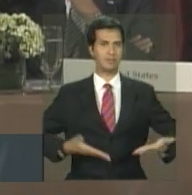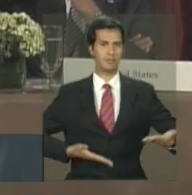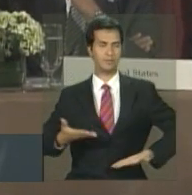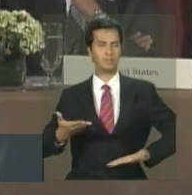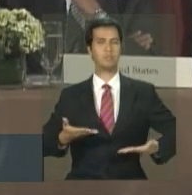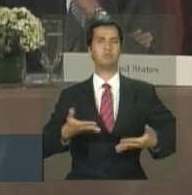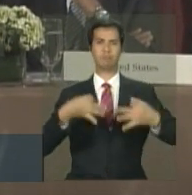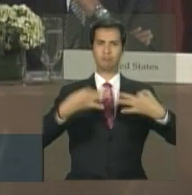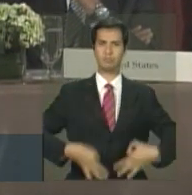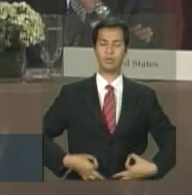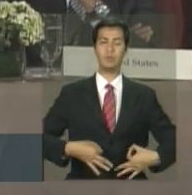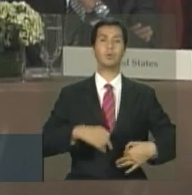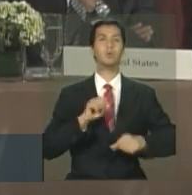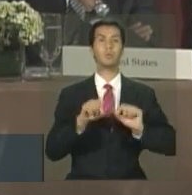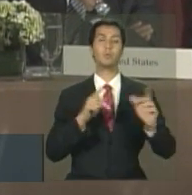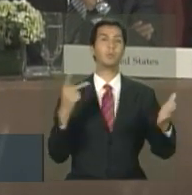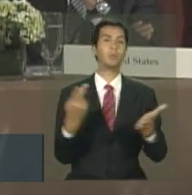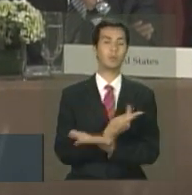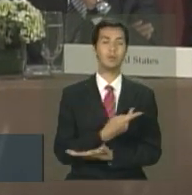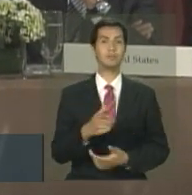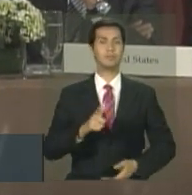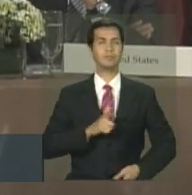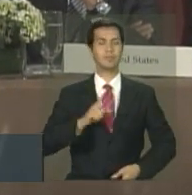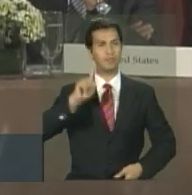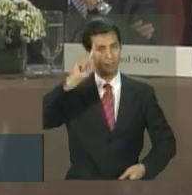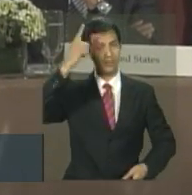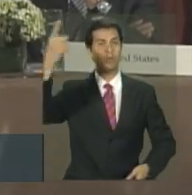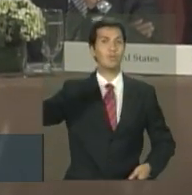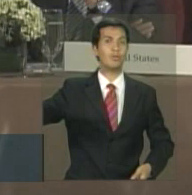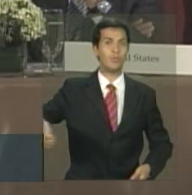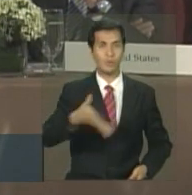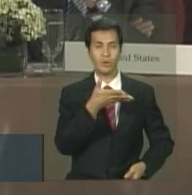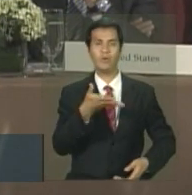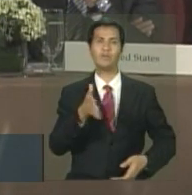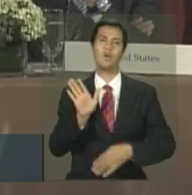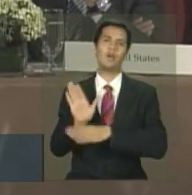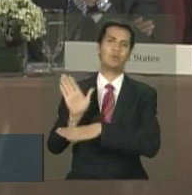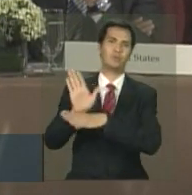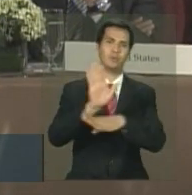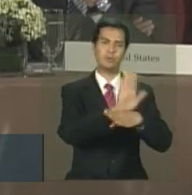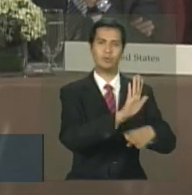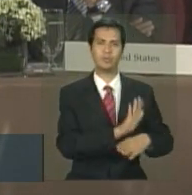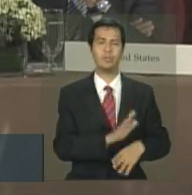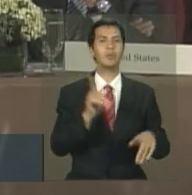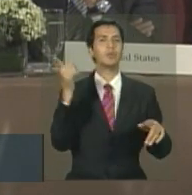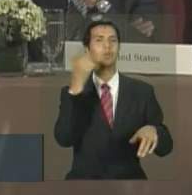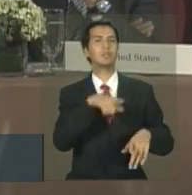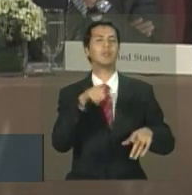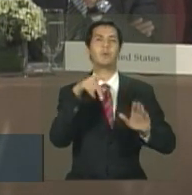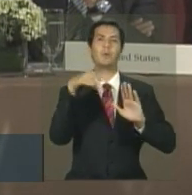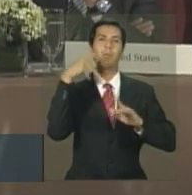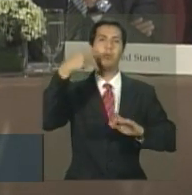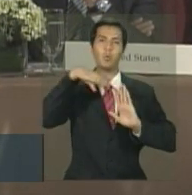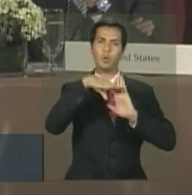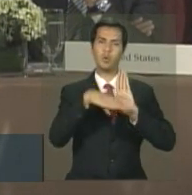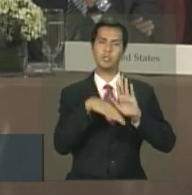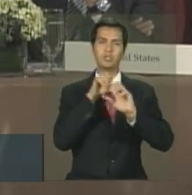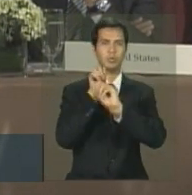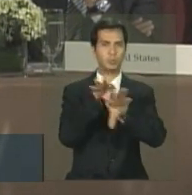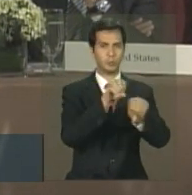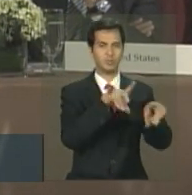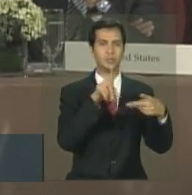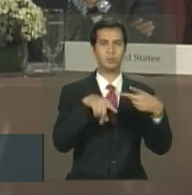públicos, que coloca a inovação a serviço dessas políticas de educação,